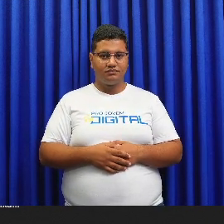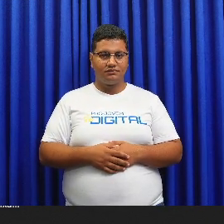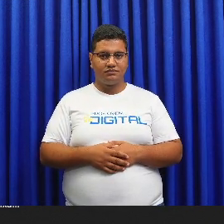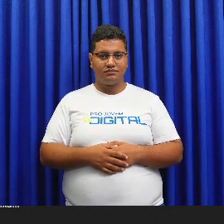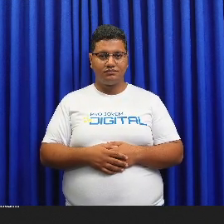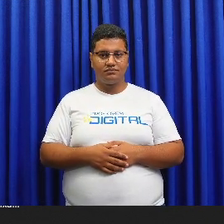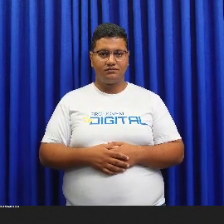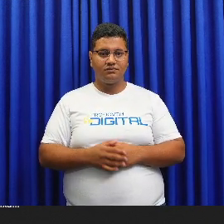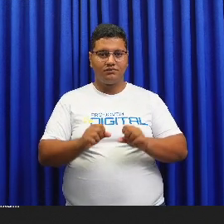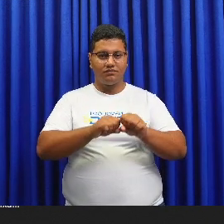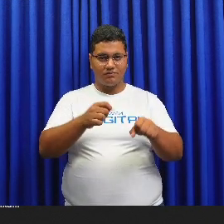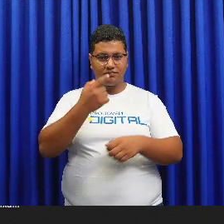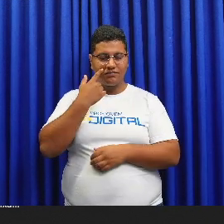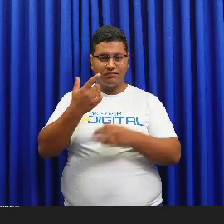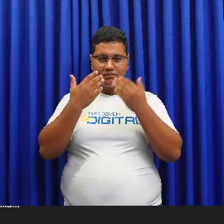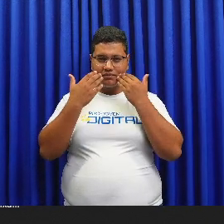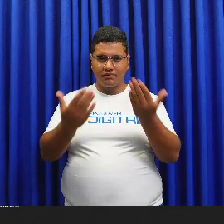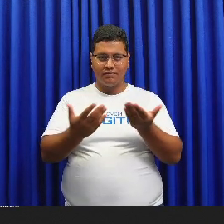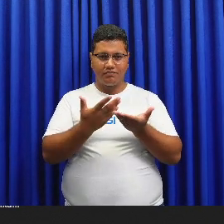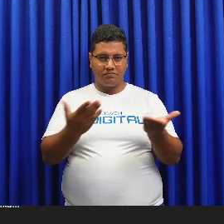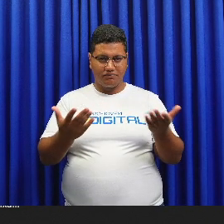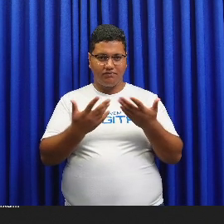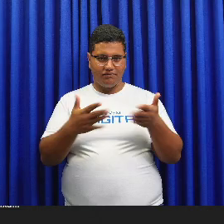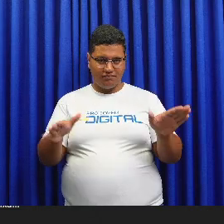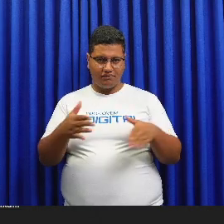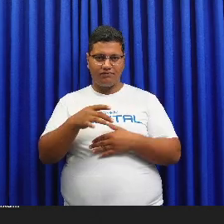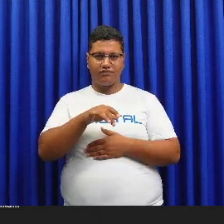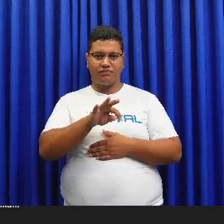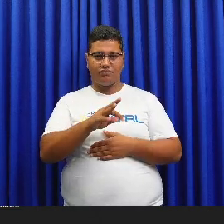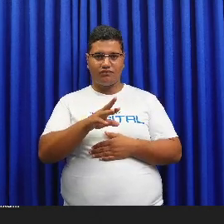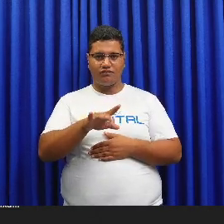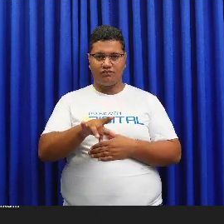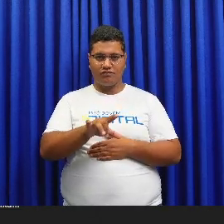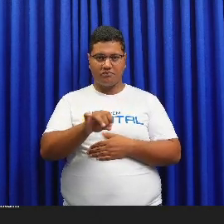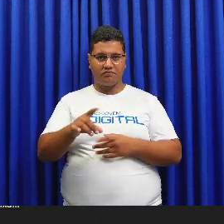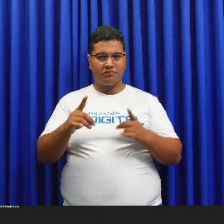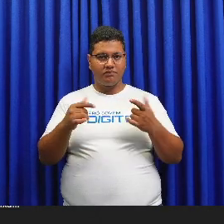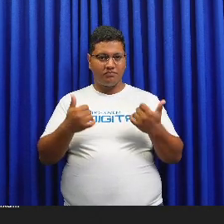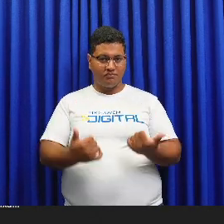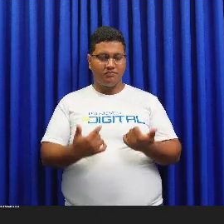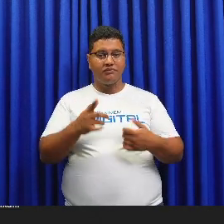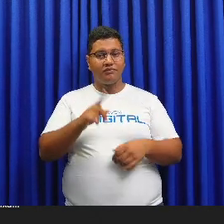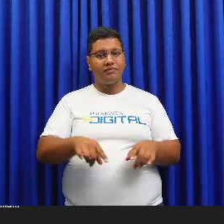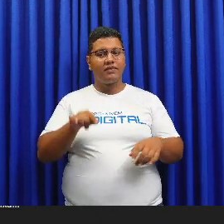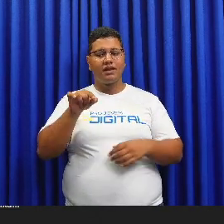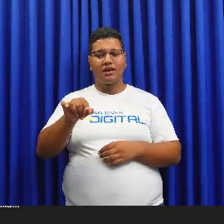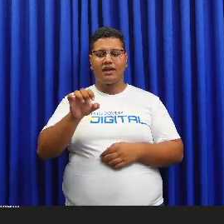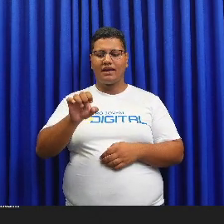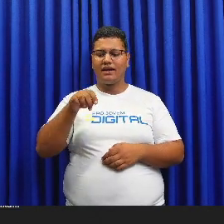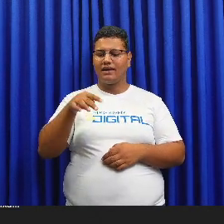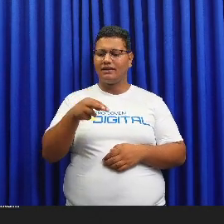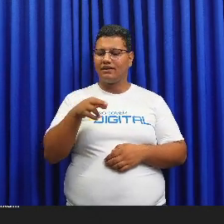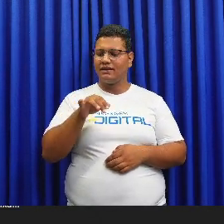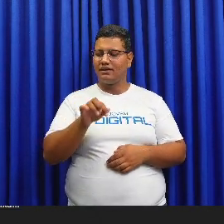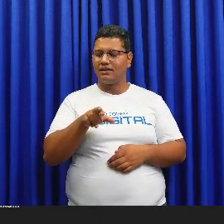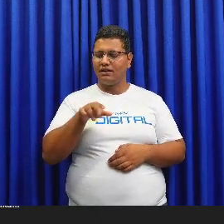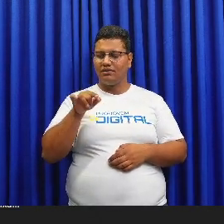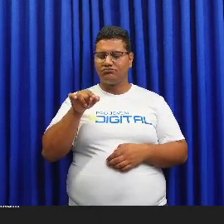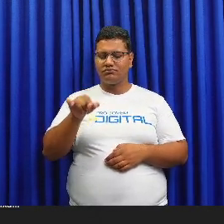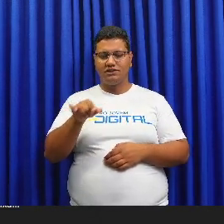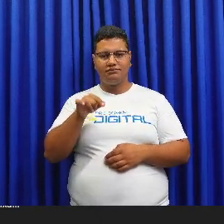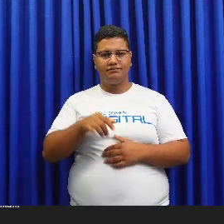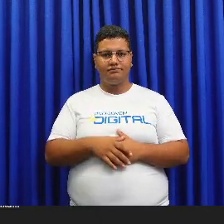É esse site que deve aparecer para você quando você abrir no Trello, beleza? Você vai clicar em entrar.